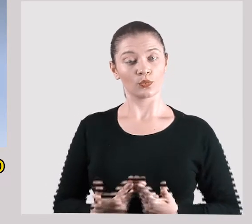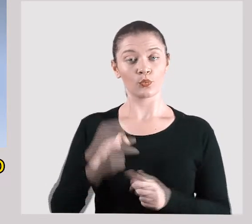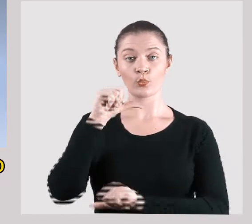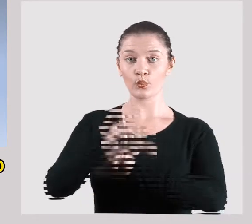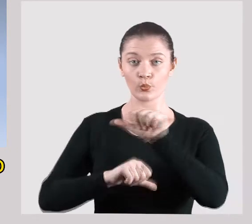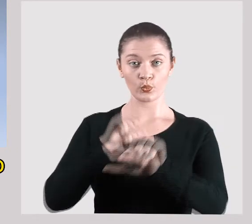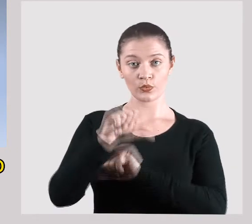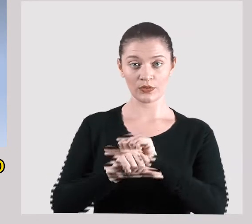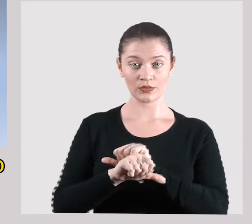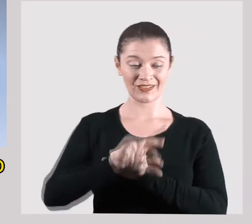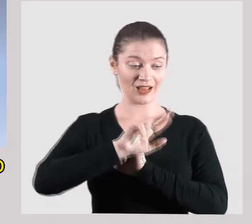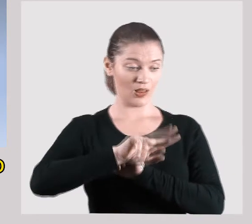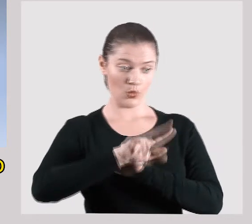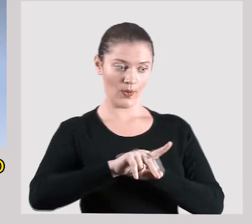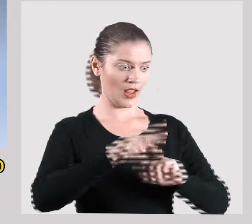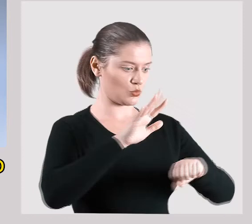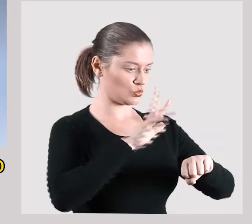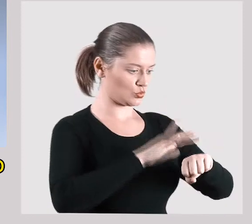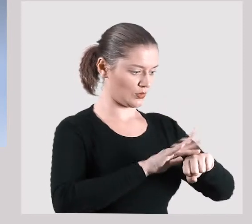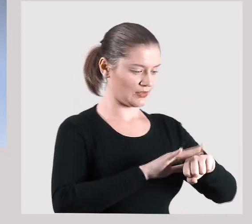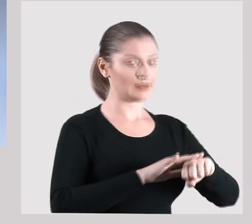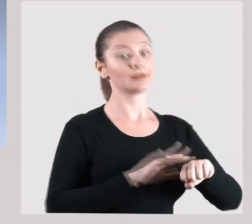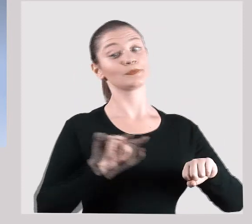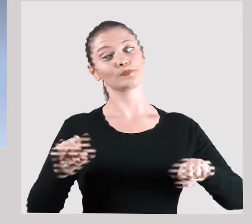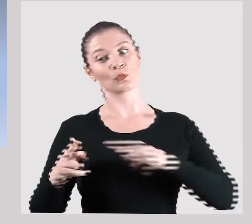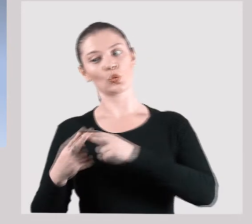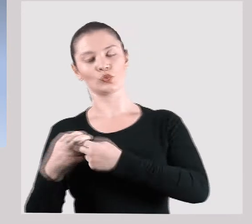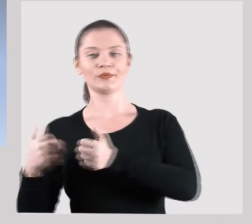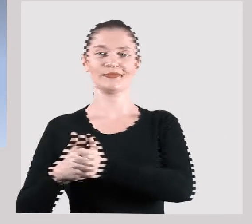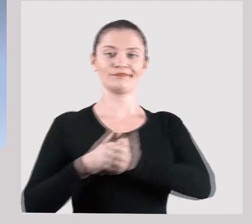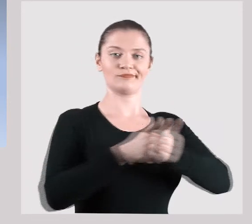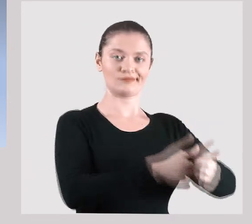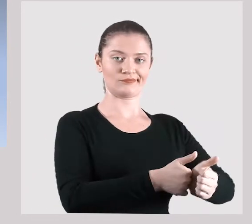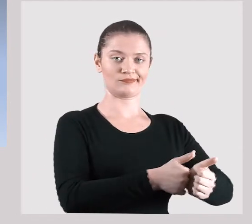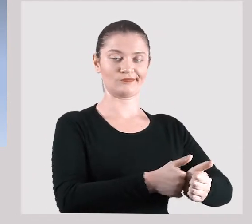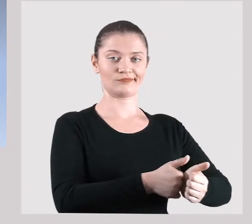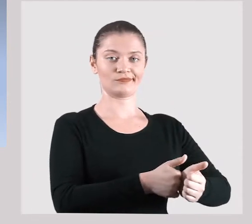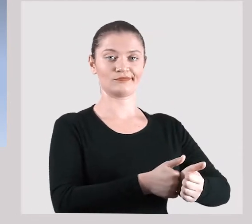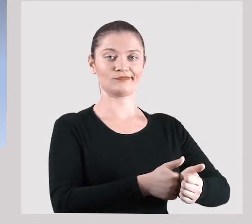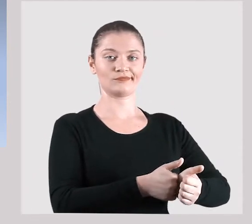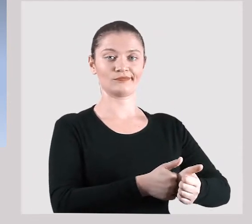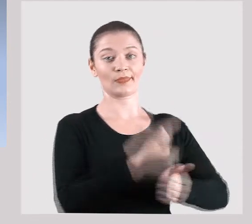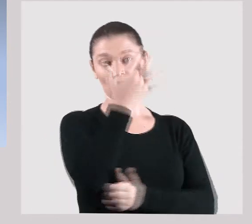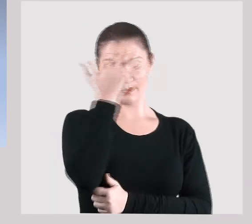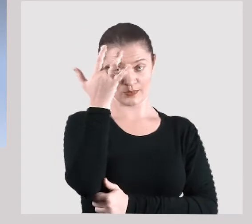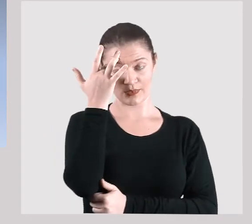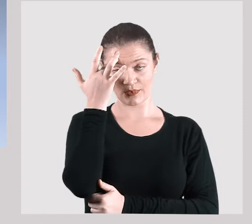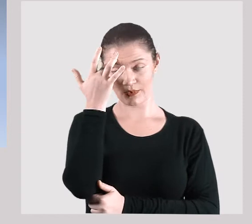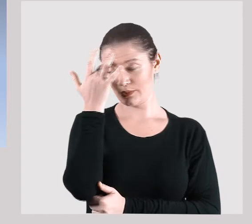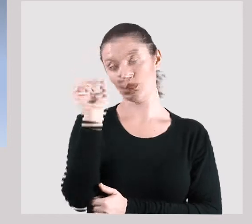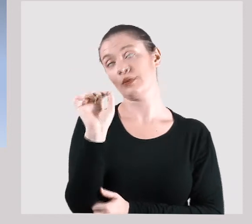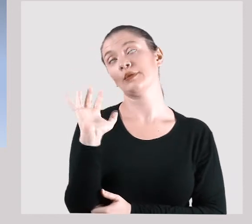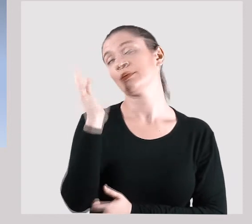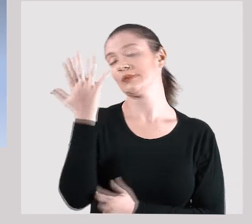mais patologia pelo CID-10, ele vai ter que seguir, né, fazendo esse atendimento. Essas pessoas vão, né, o que vai